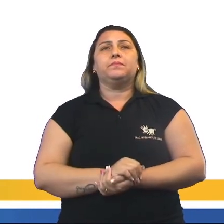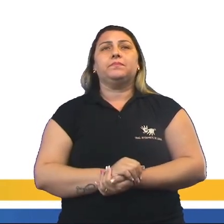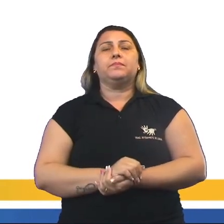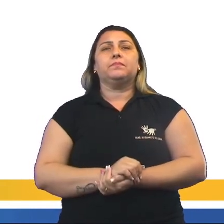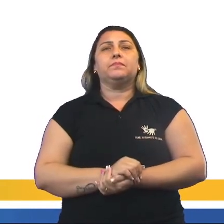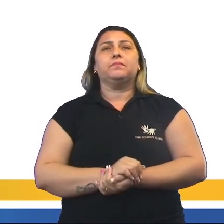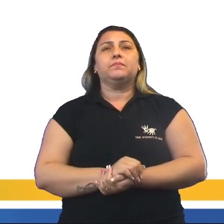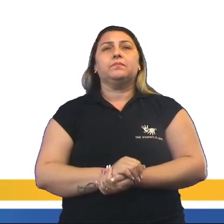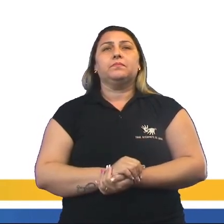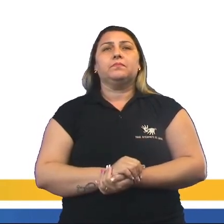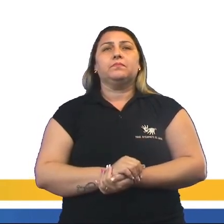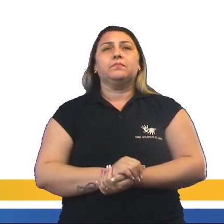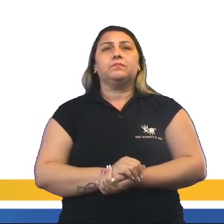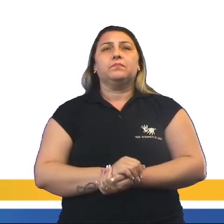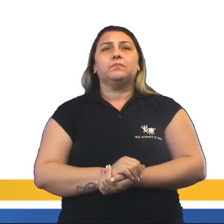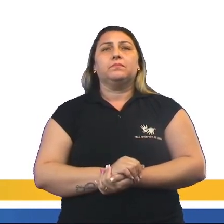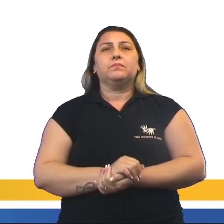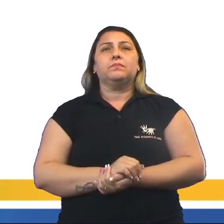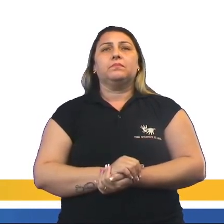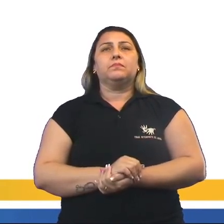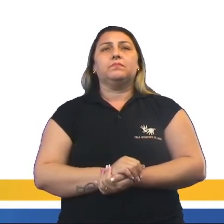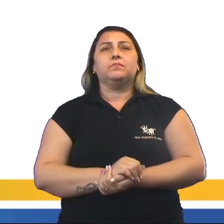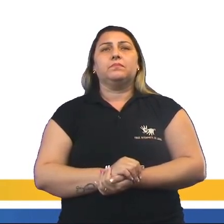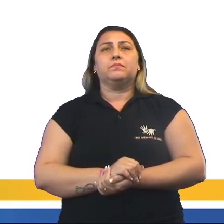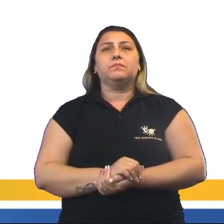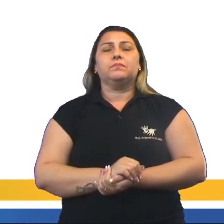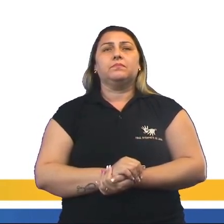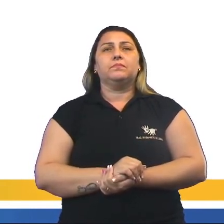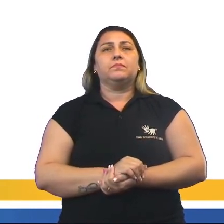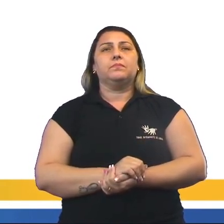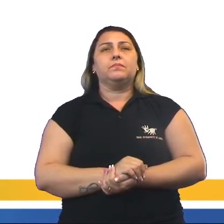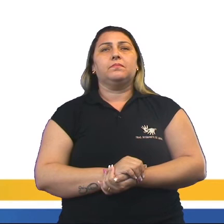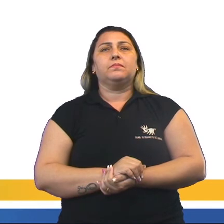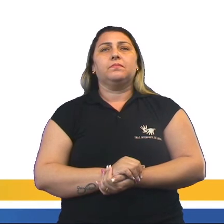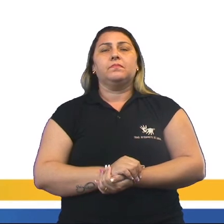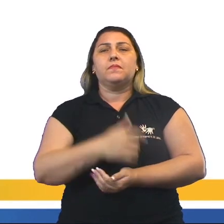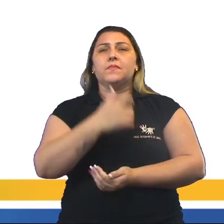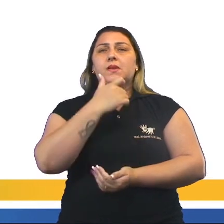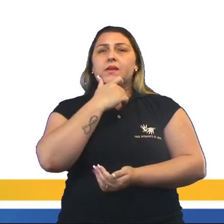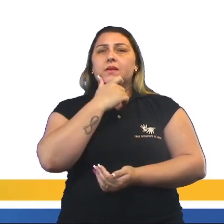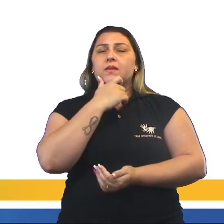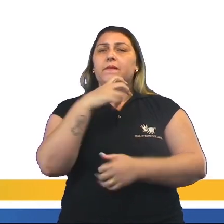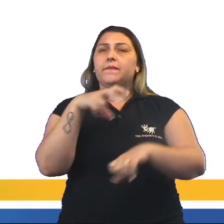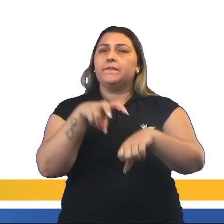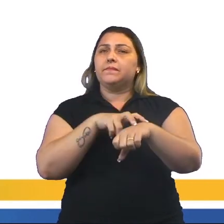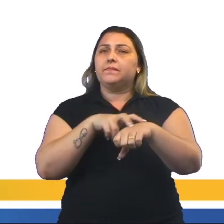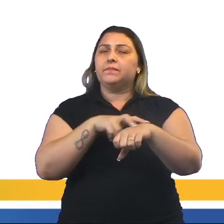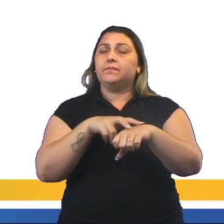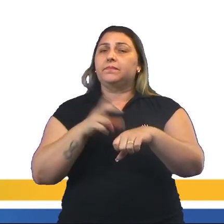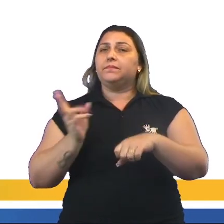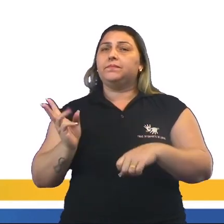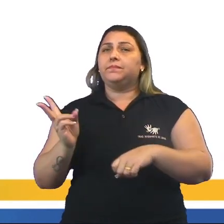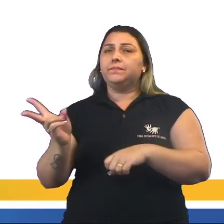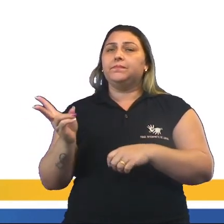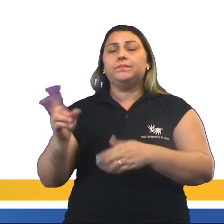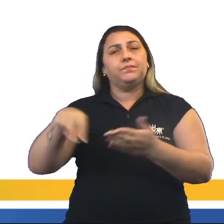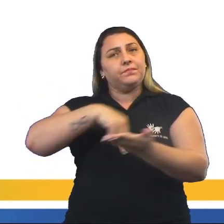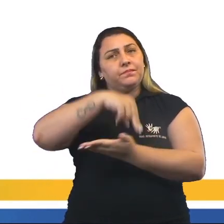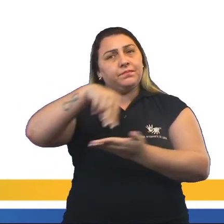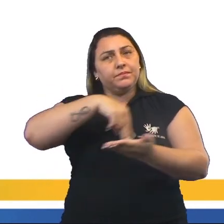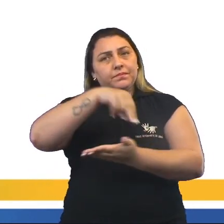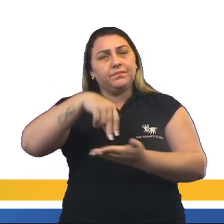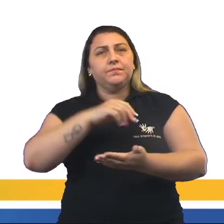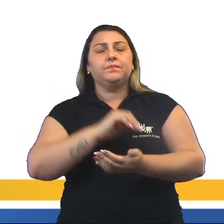dançando. Que em inglês vai ficar they are dancing. They are dancing.